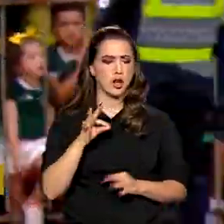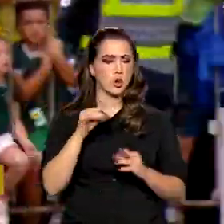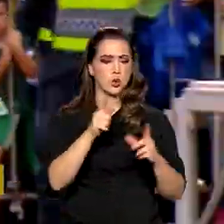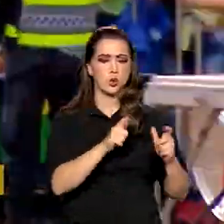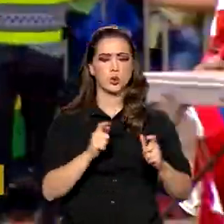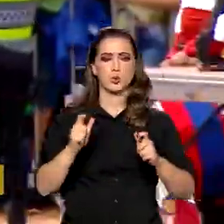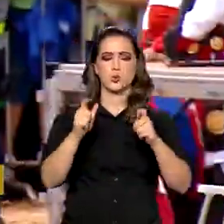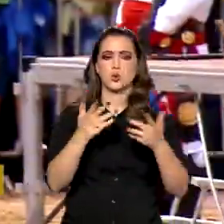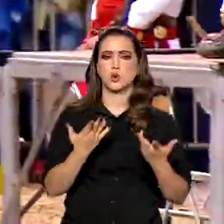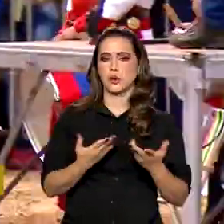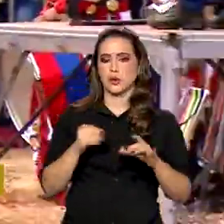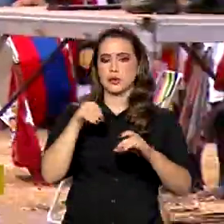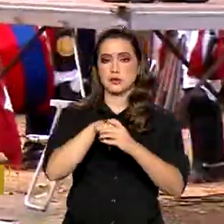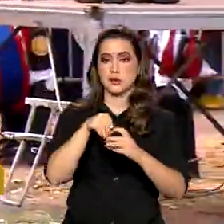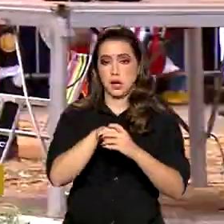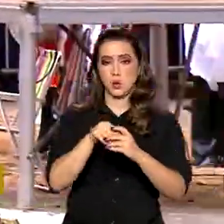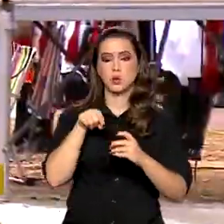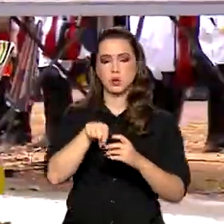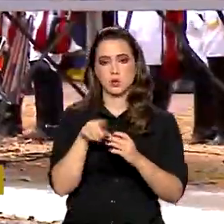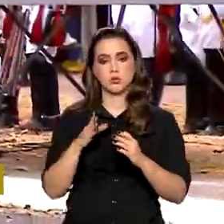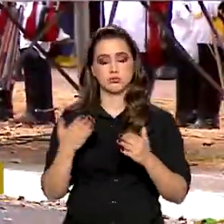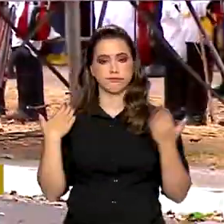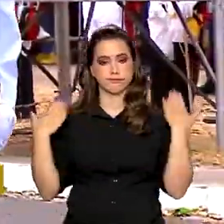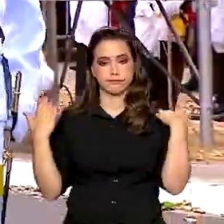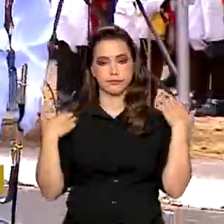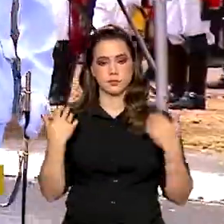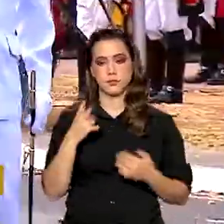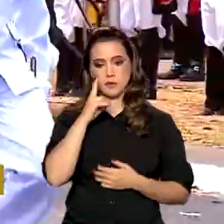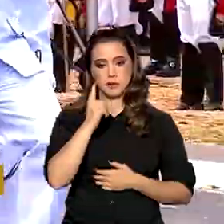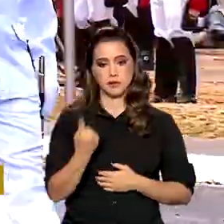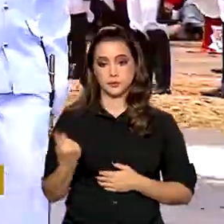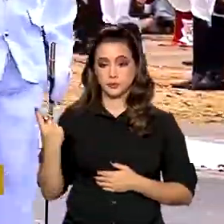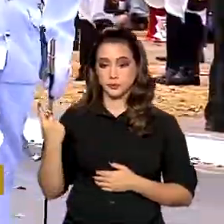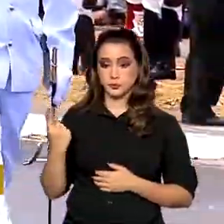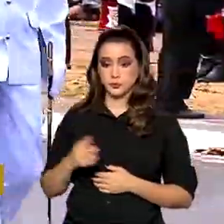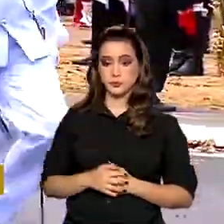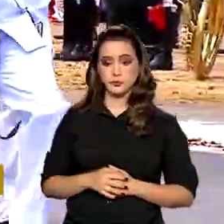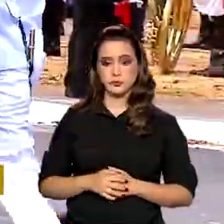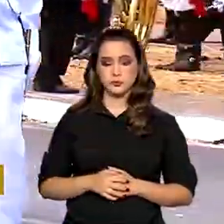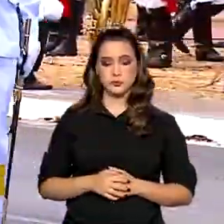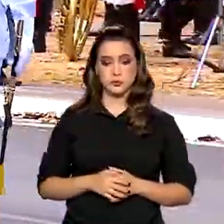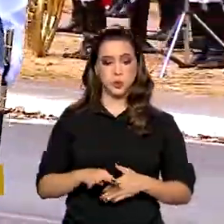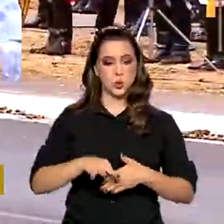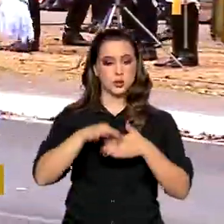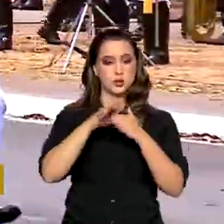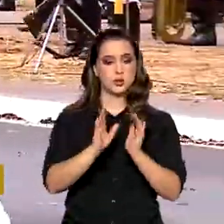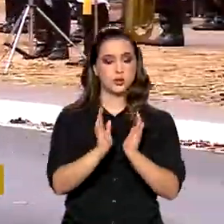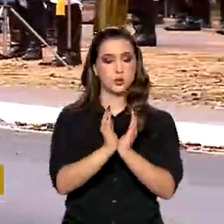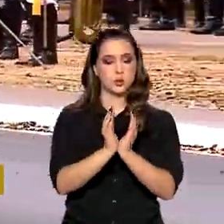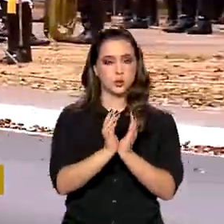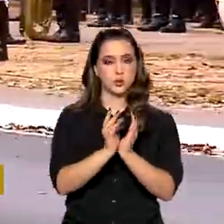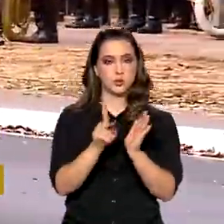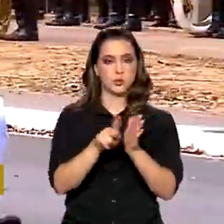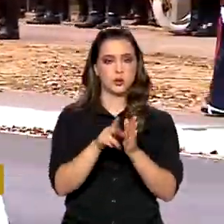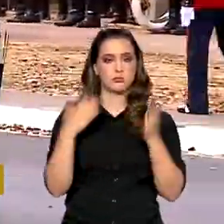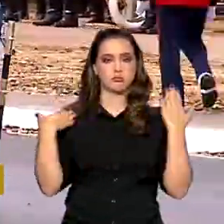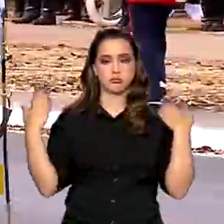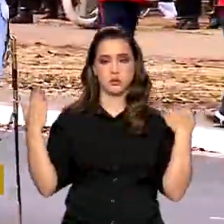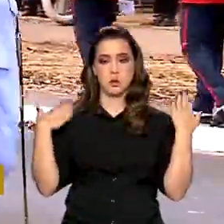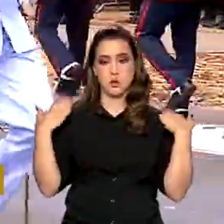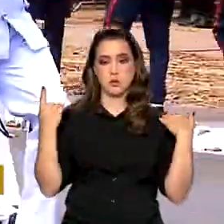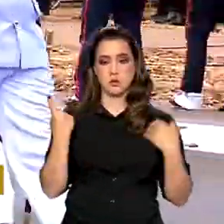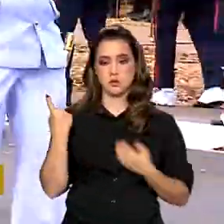todos os quadros operacionais. E aí o comandante do do subgrupamento da Marinha, que é o capitão de mar e